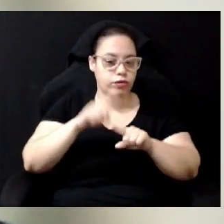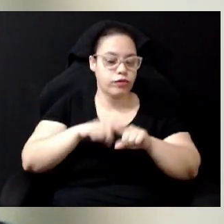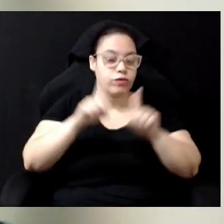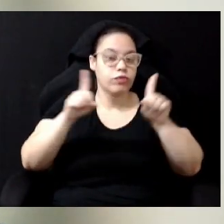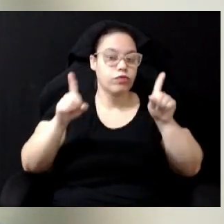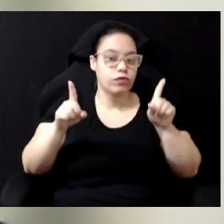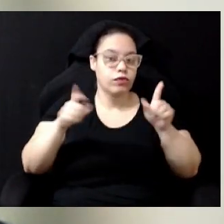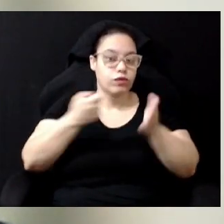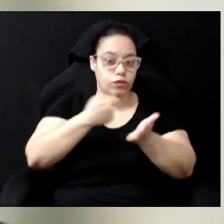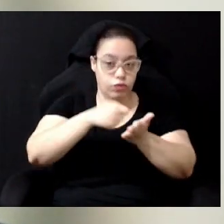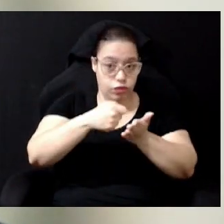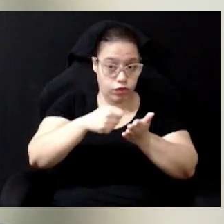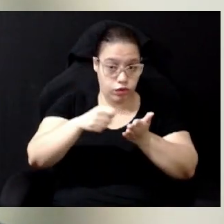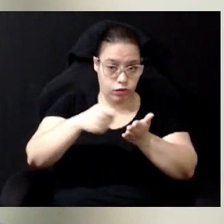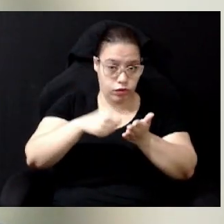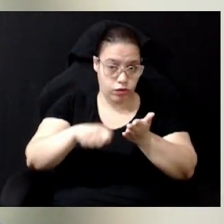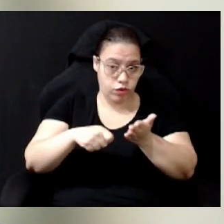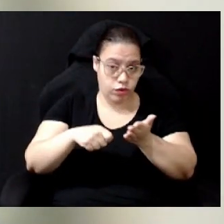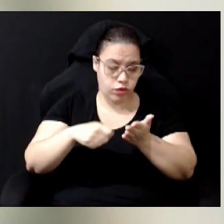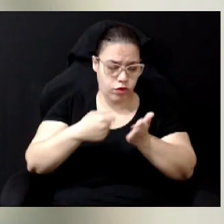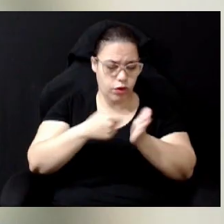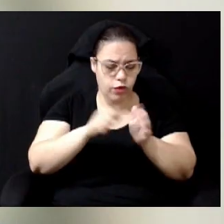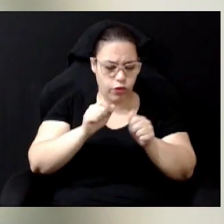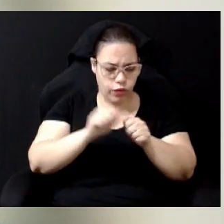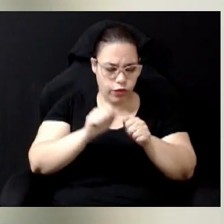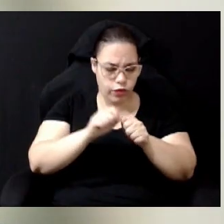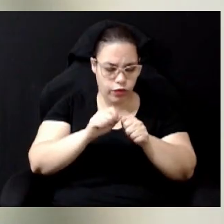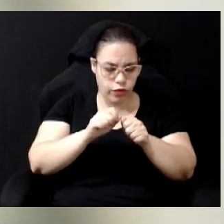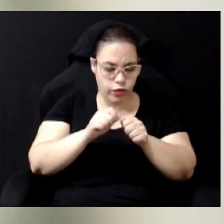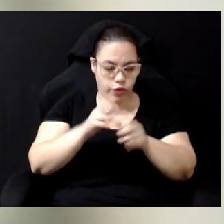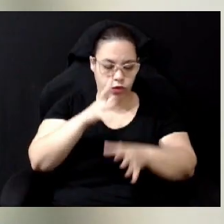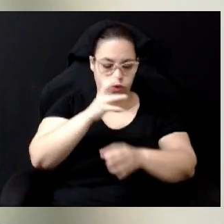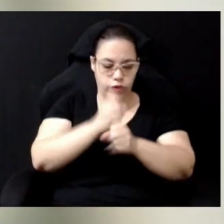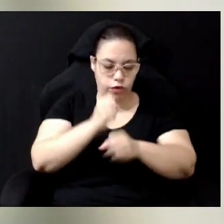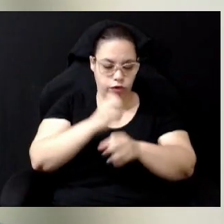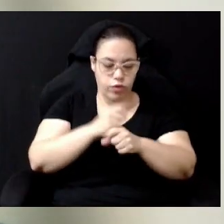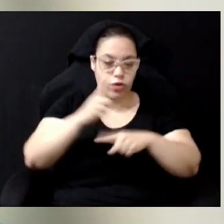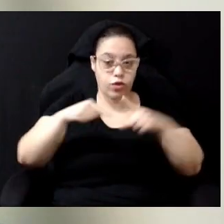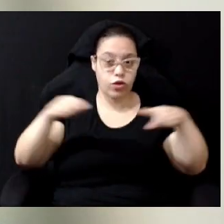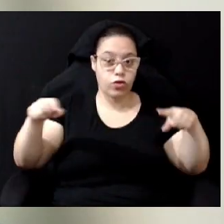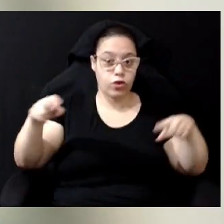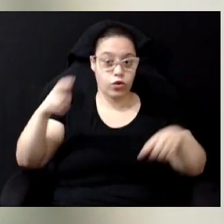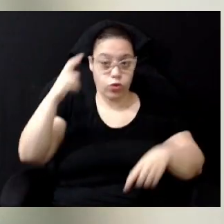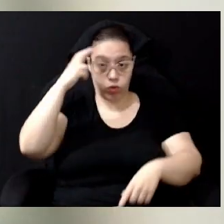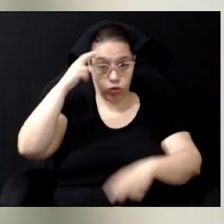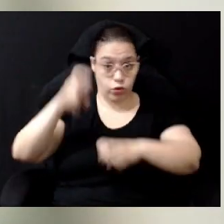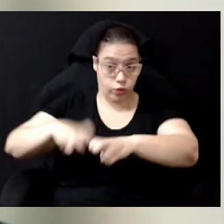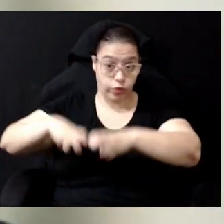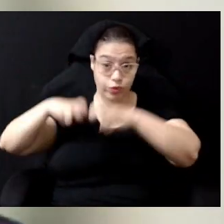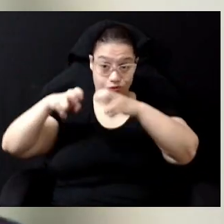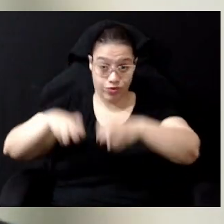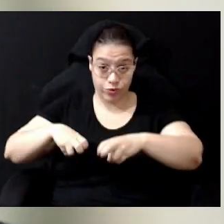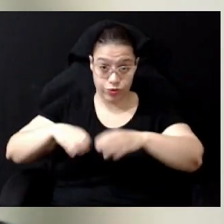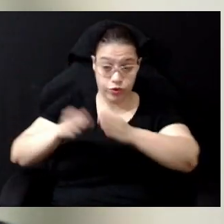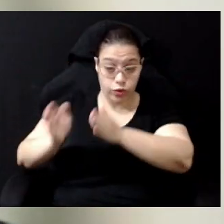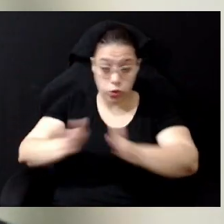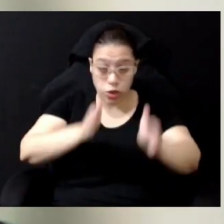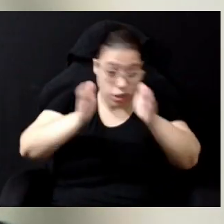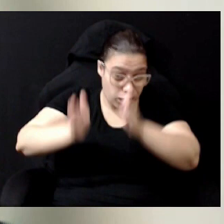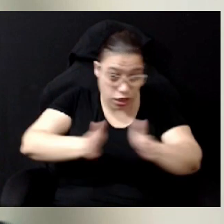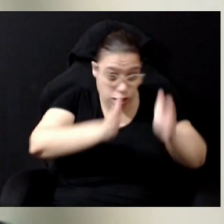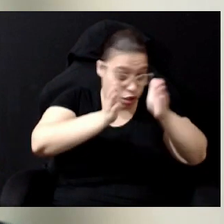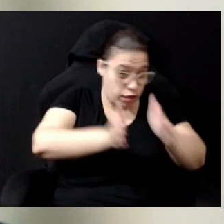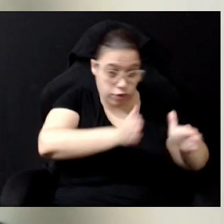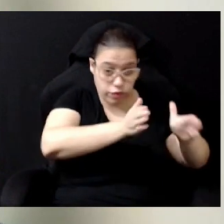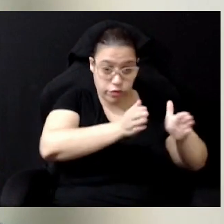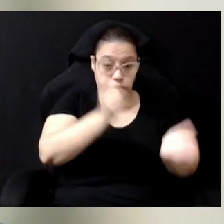mas nós desenhamos a calculadora de tal forma que ela fale de diferentes culturas agrícolas em sistema de produção. Hoje ela já